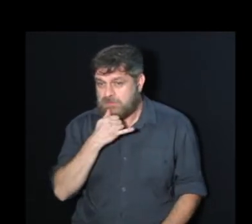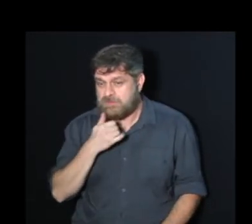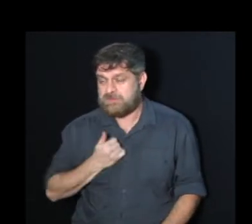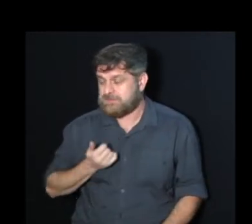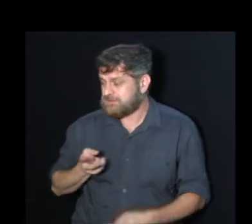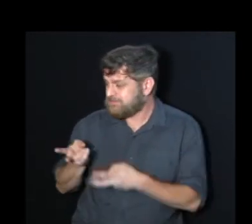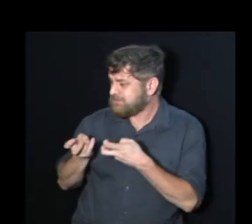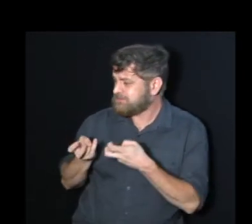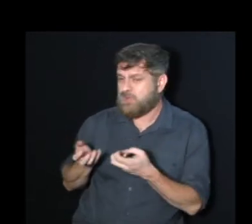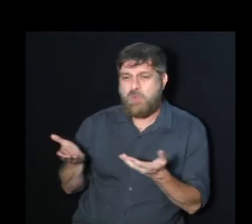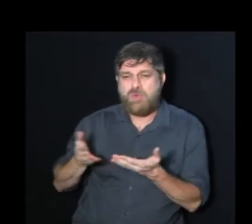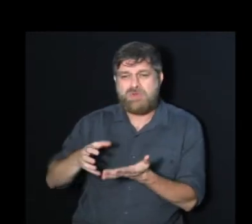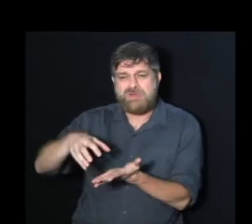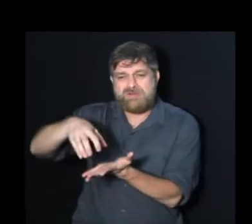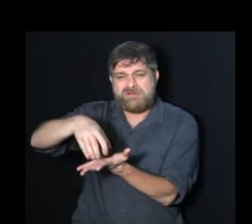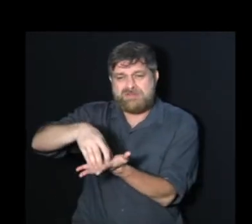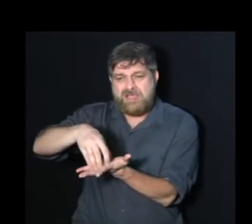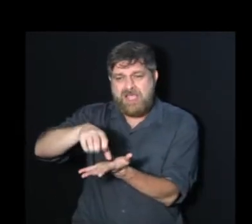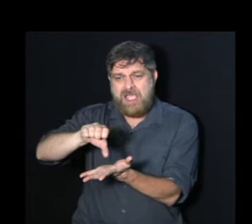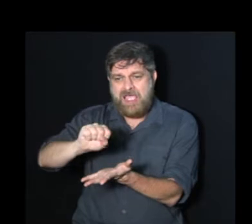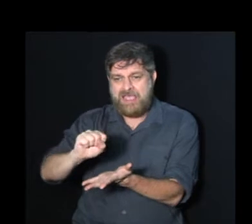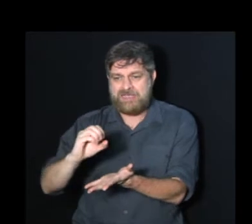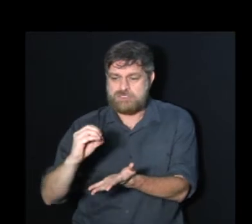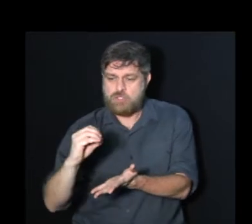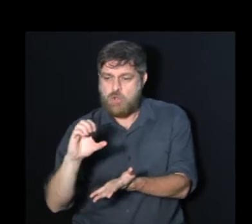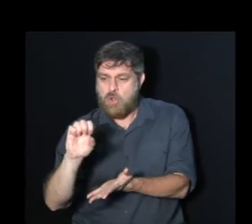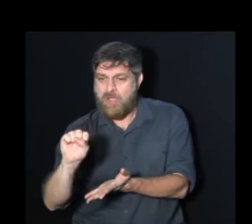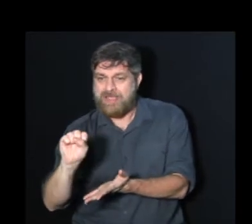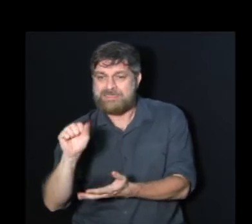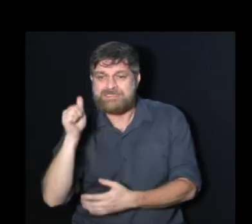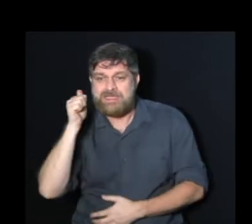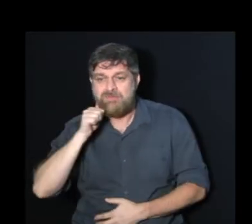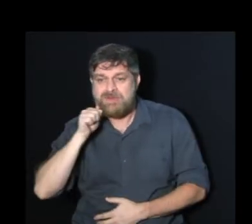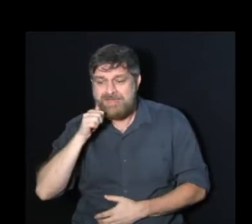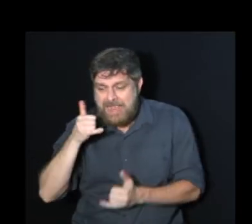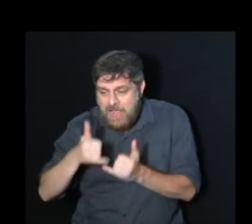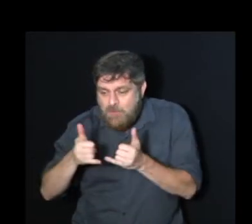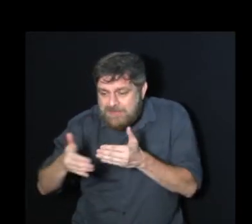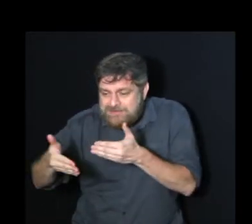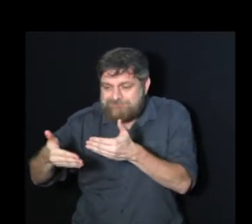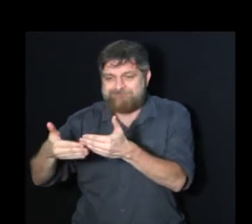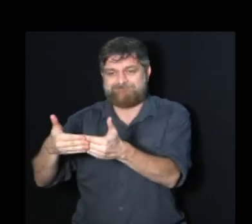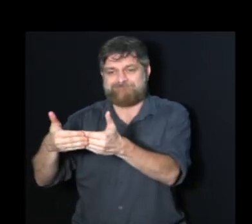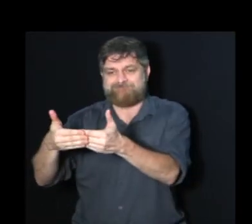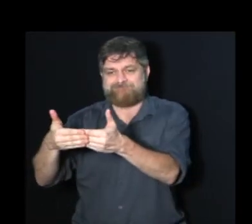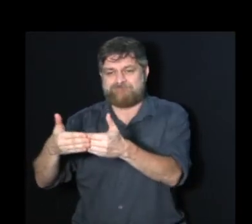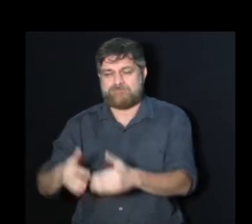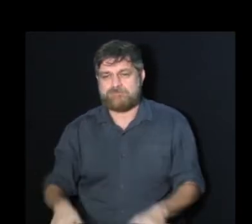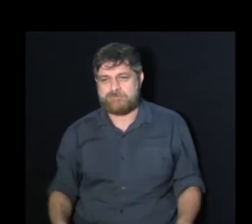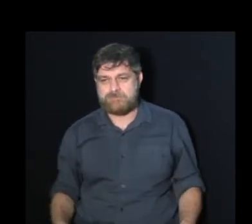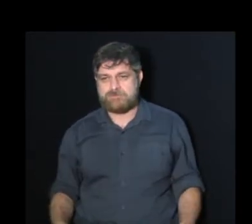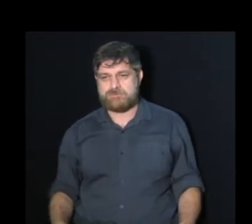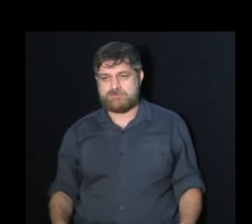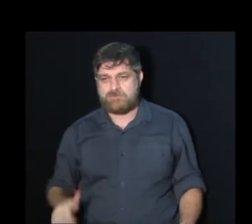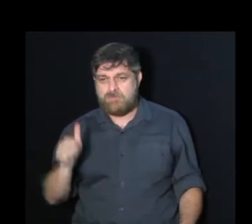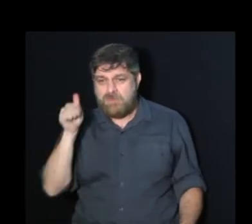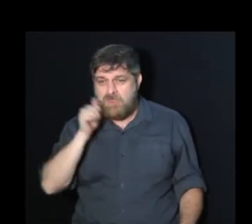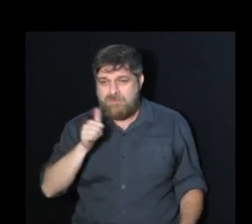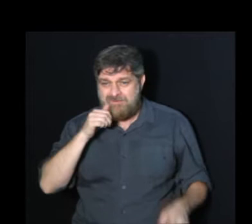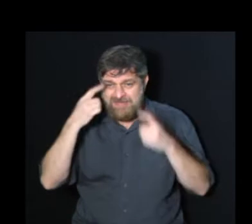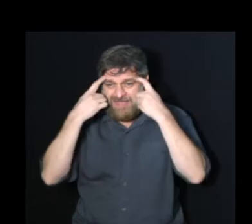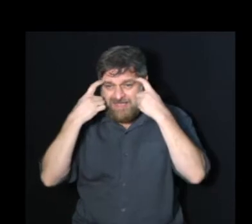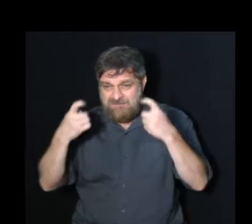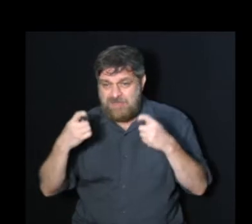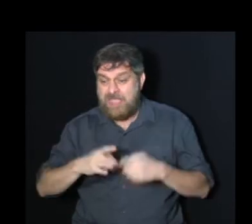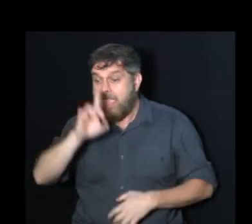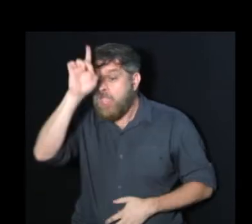SOS Mulheres está fechando, né? E viver uma vida livre de violência é um